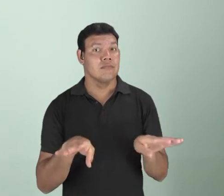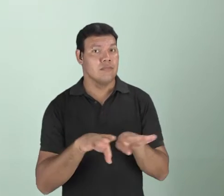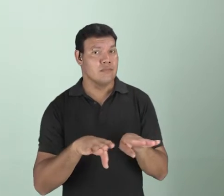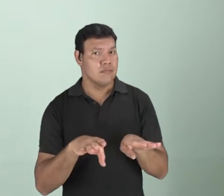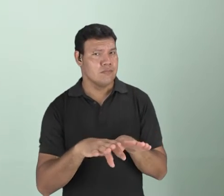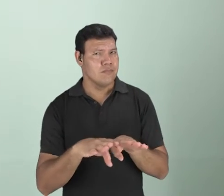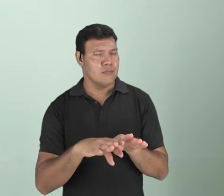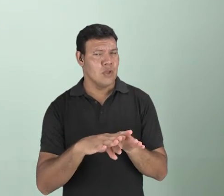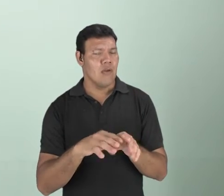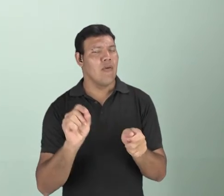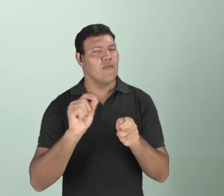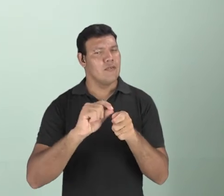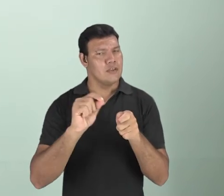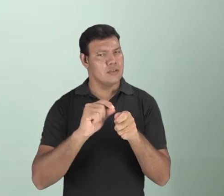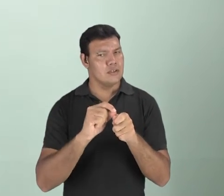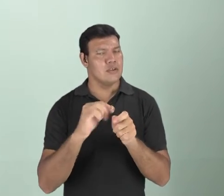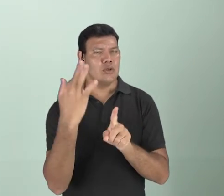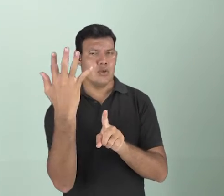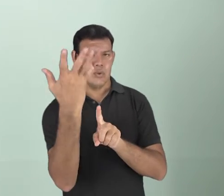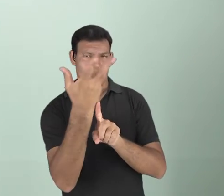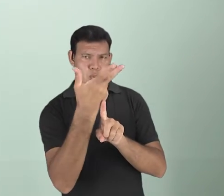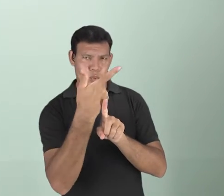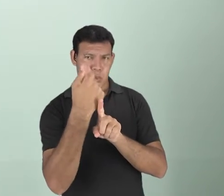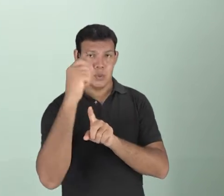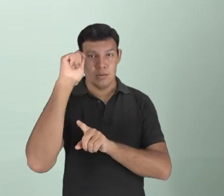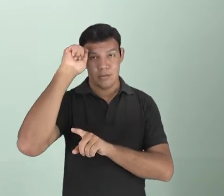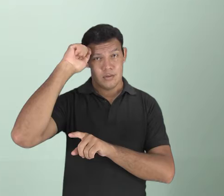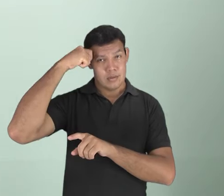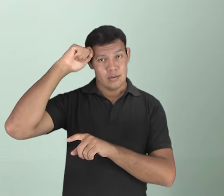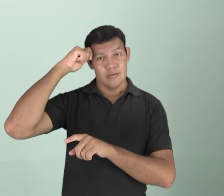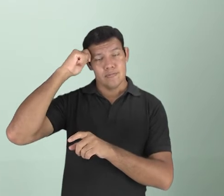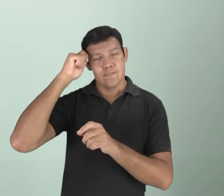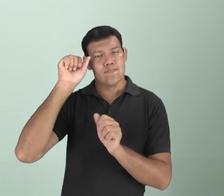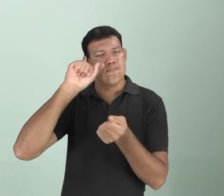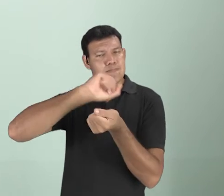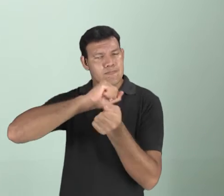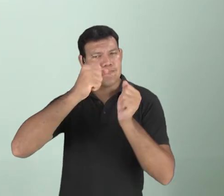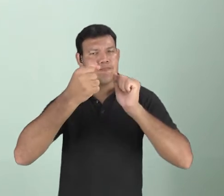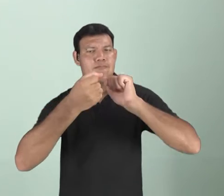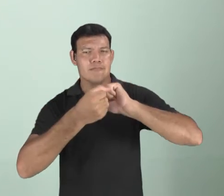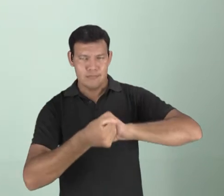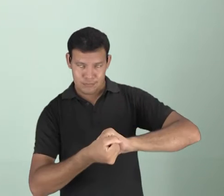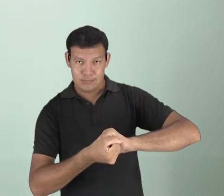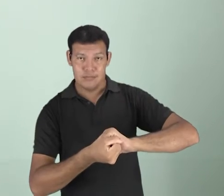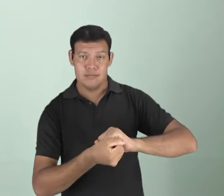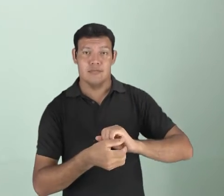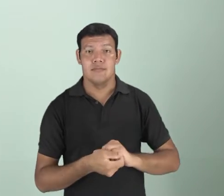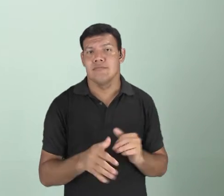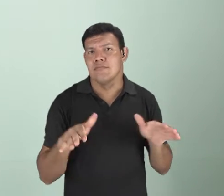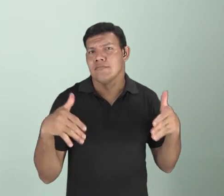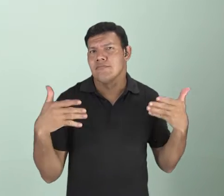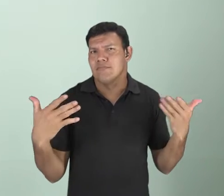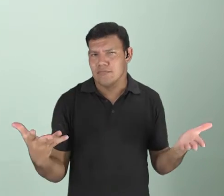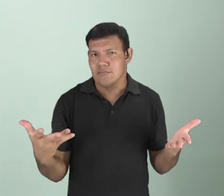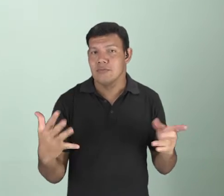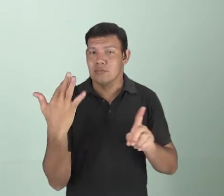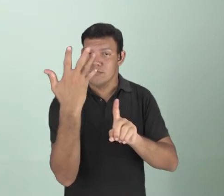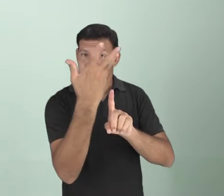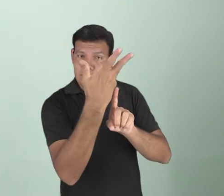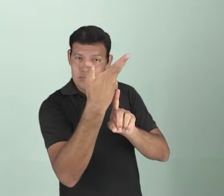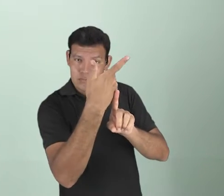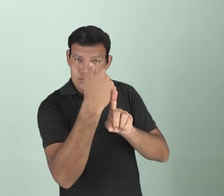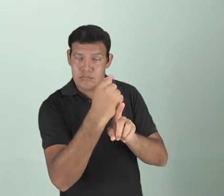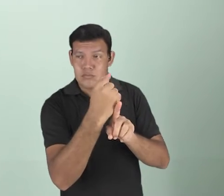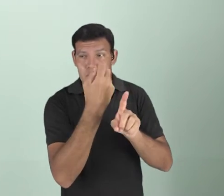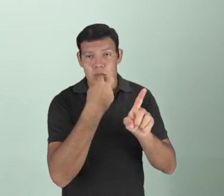produção artística, ela se adequa a essa questão da produção em massa, ou seja, a arte